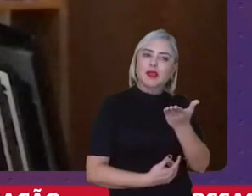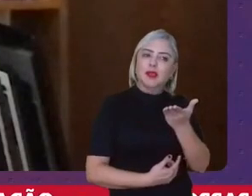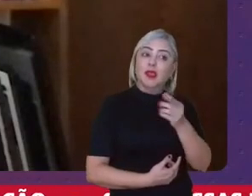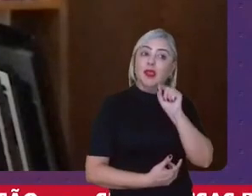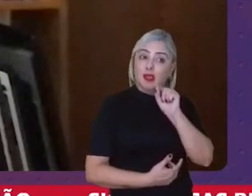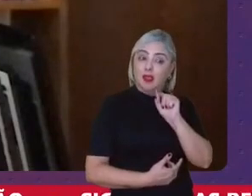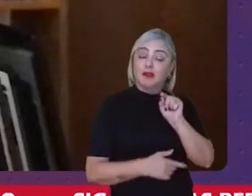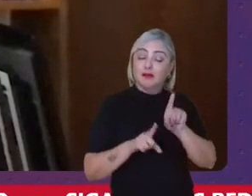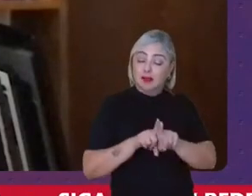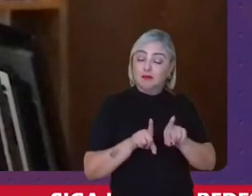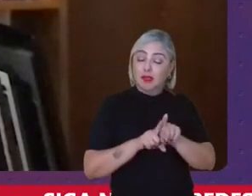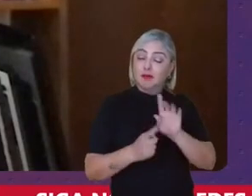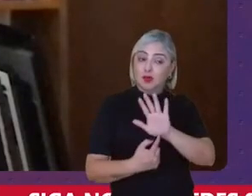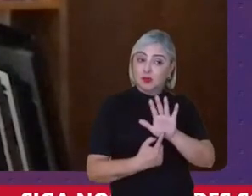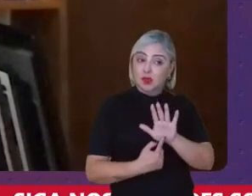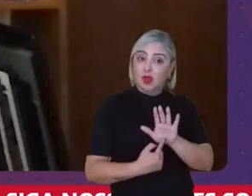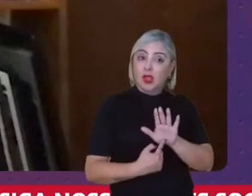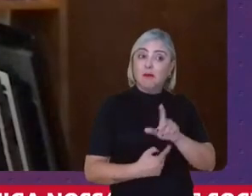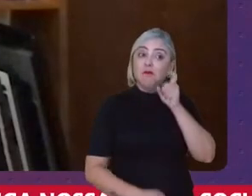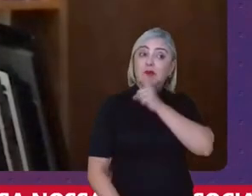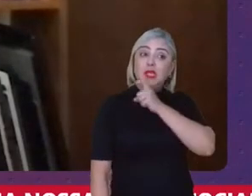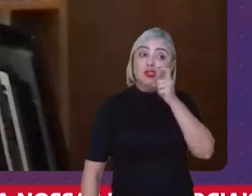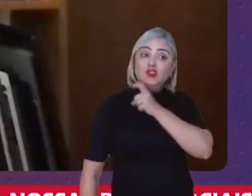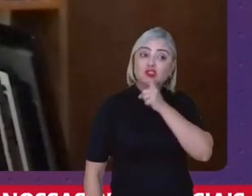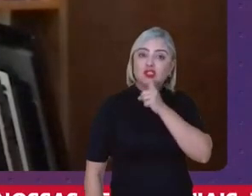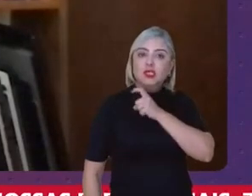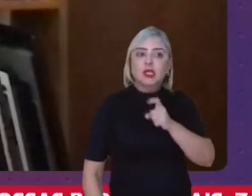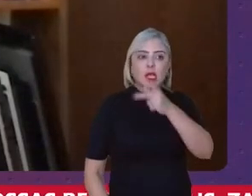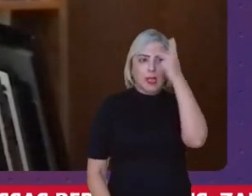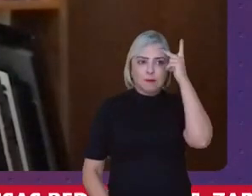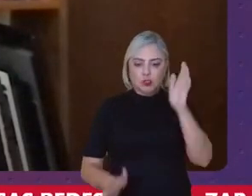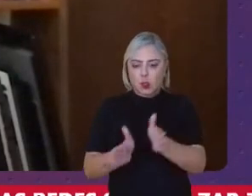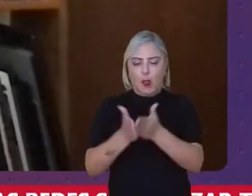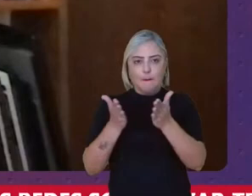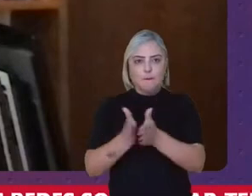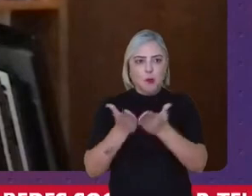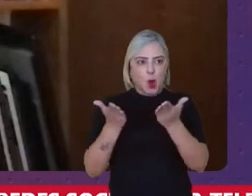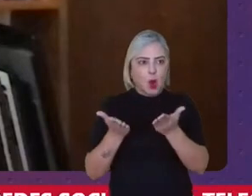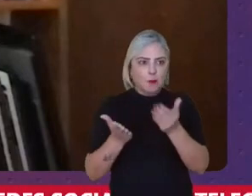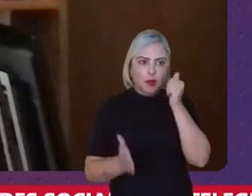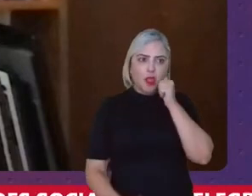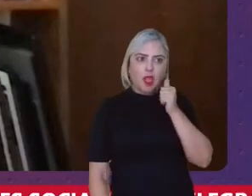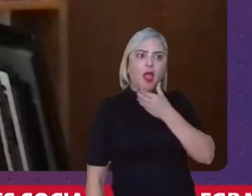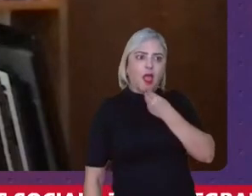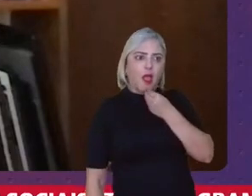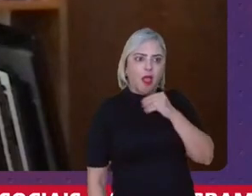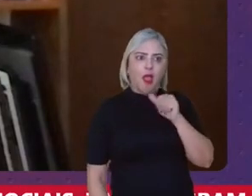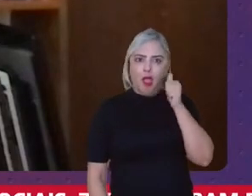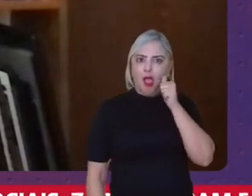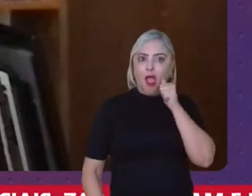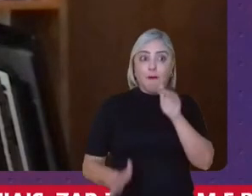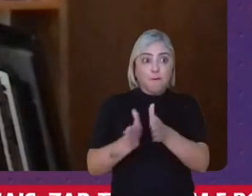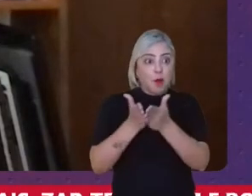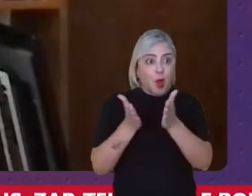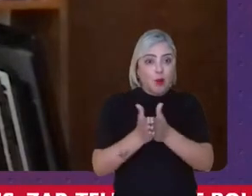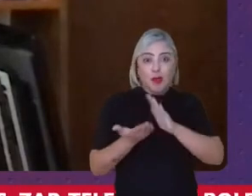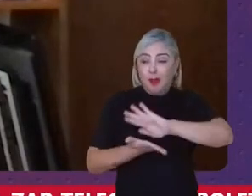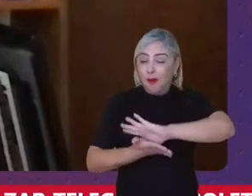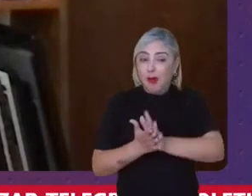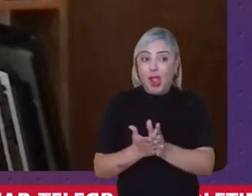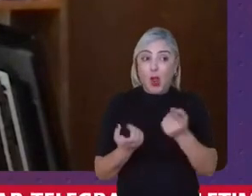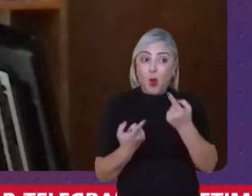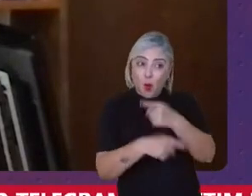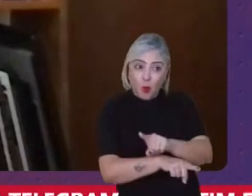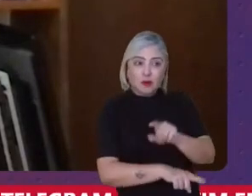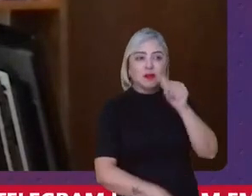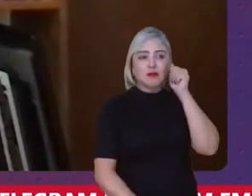Mostrou ainda, né, que também era mentira, que o pobre, a pobre, pior ainda, né, que é um preconceito contra